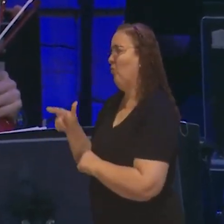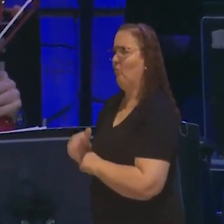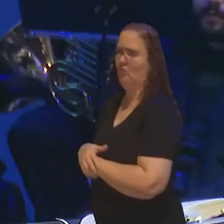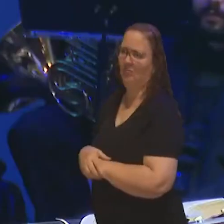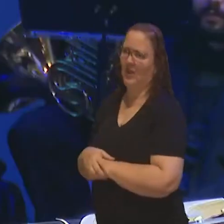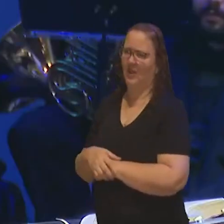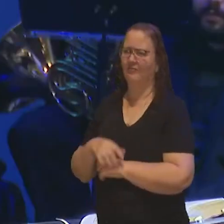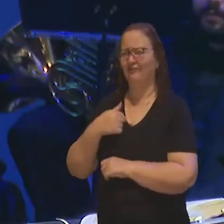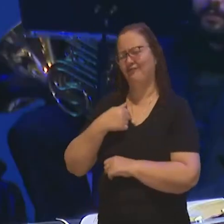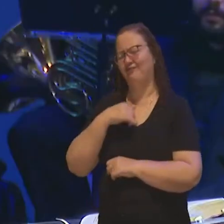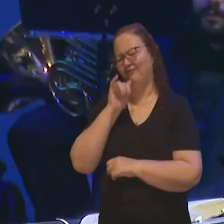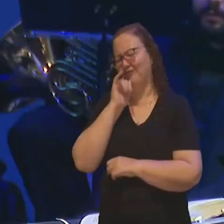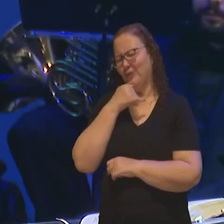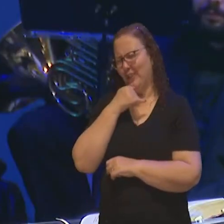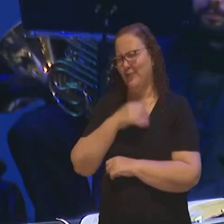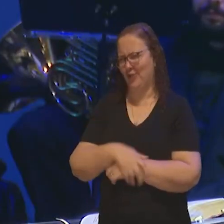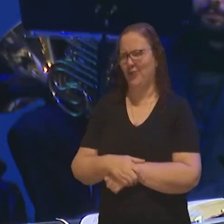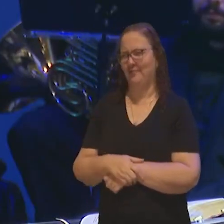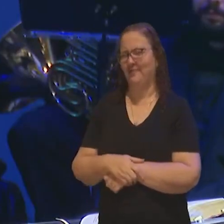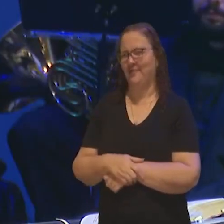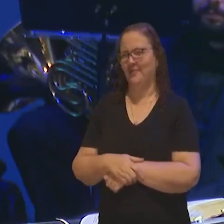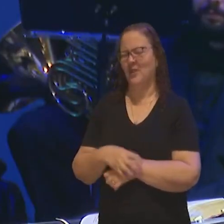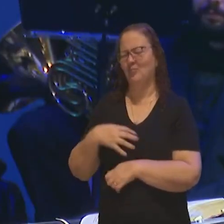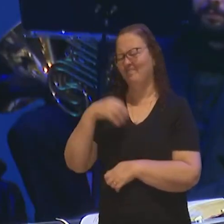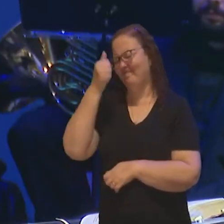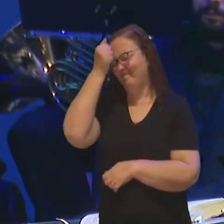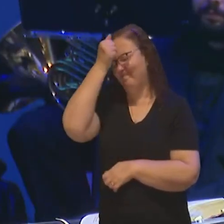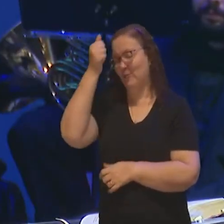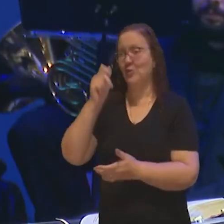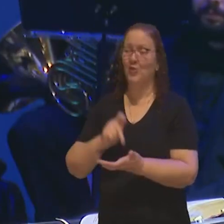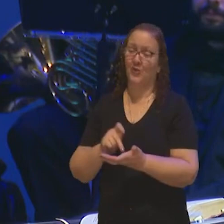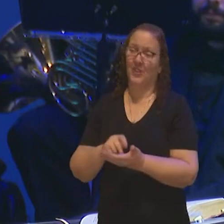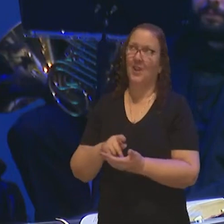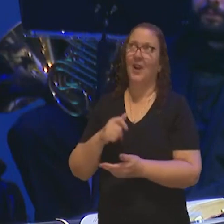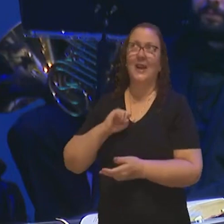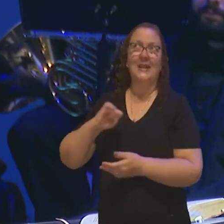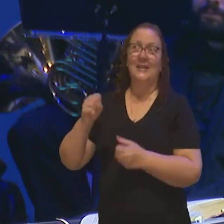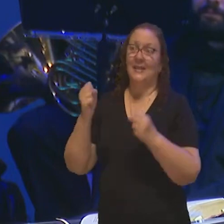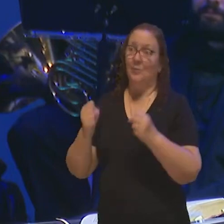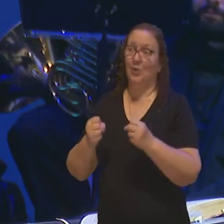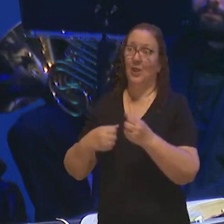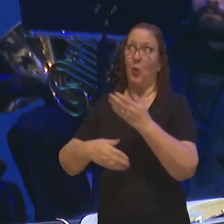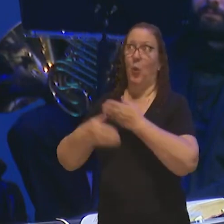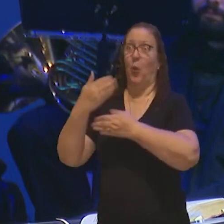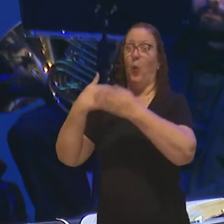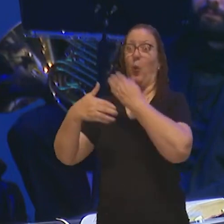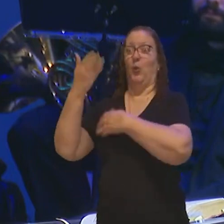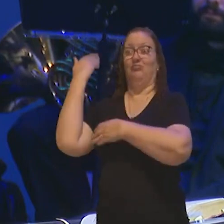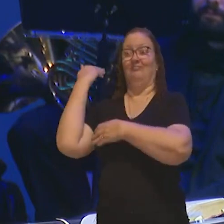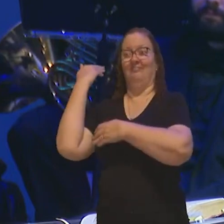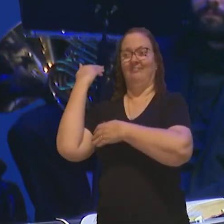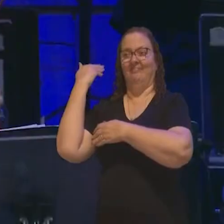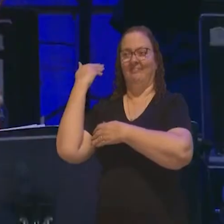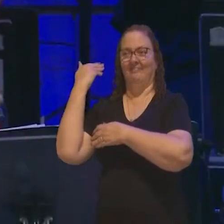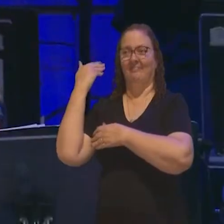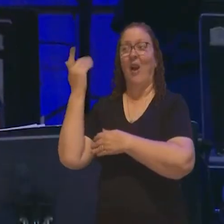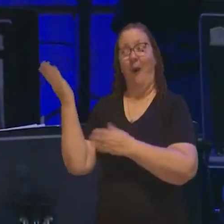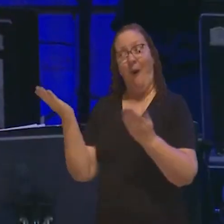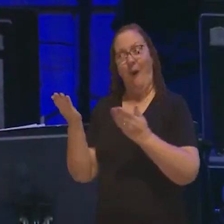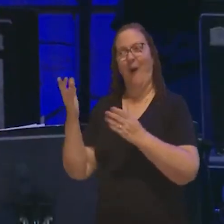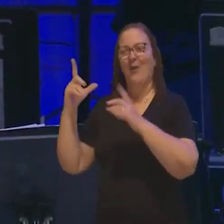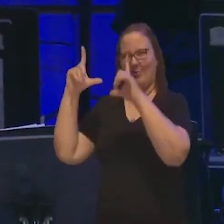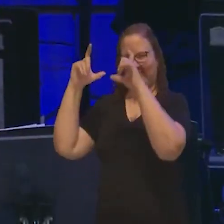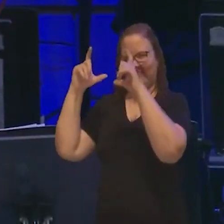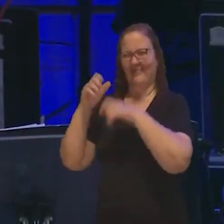Muito triste. Eu tenho muito arrependimento disso. Se eu pudesse voltar no passado. Se eu